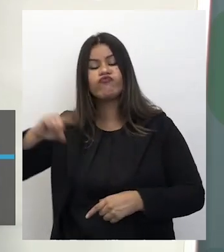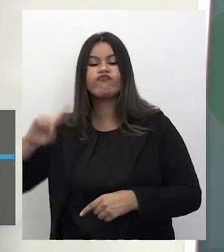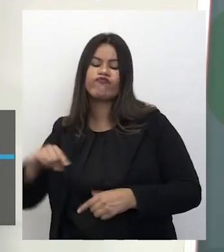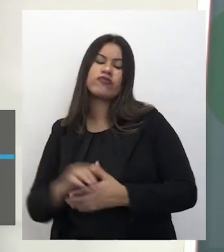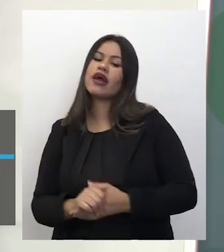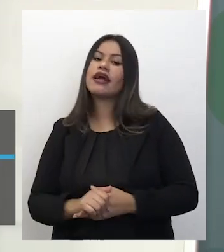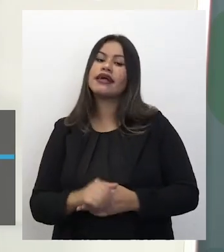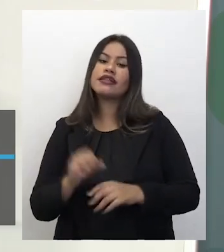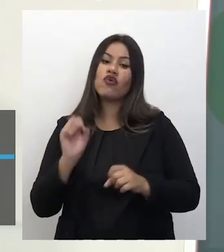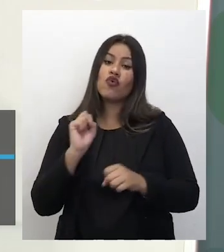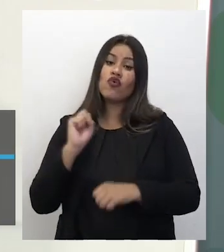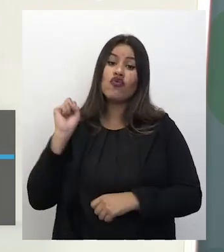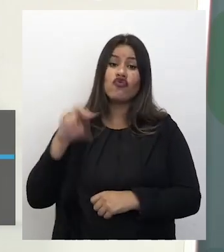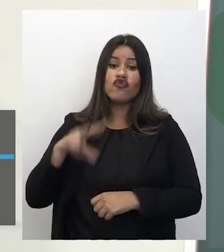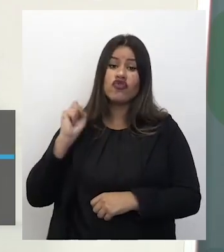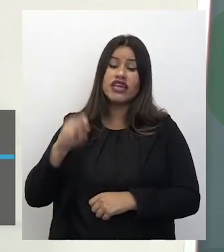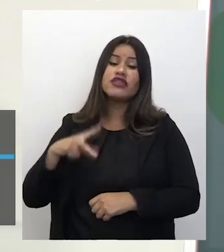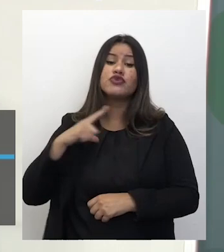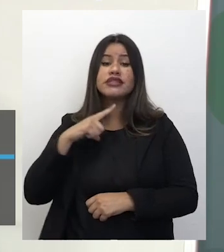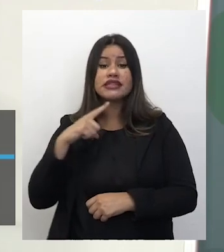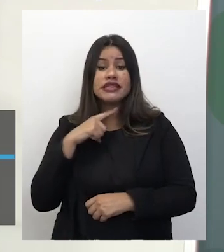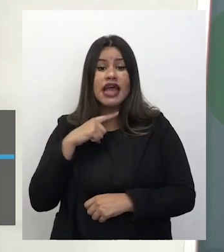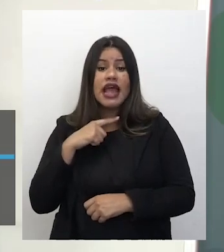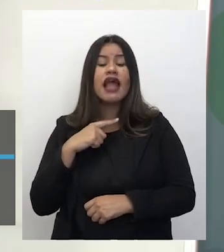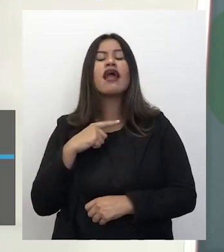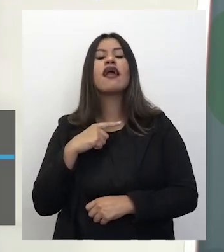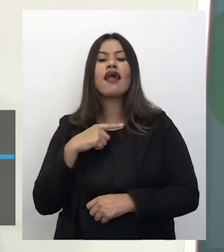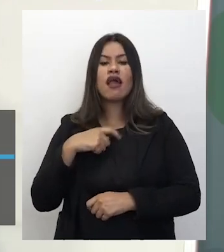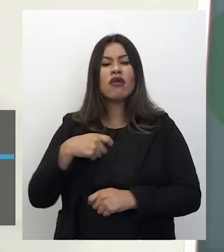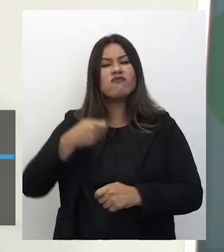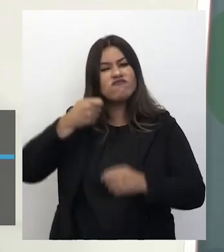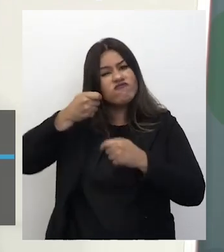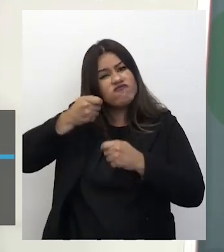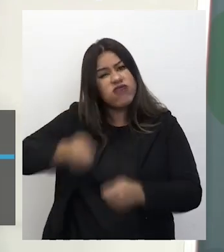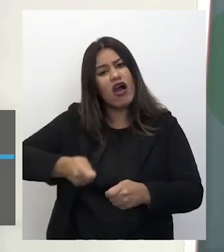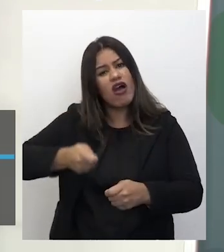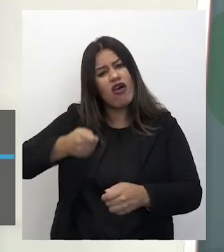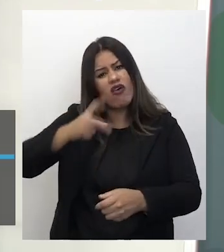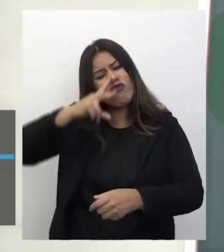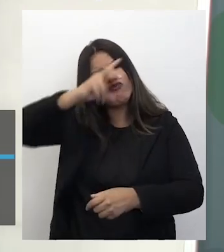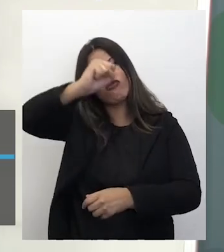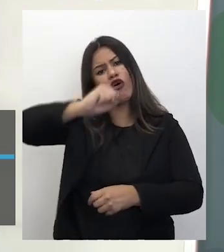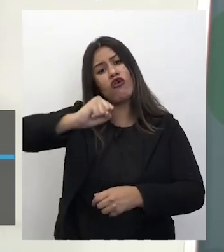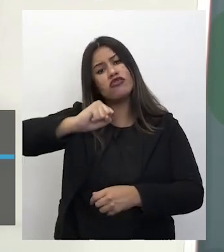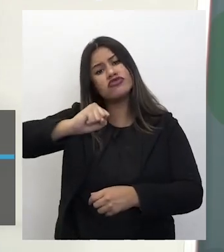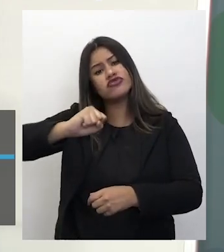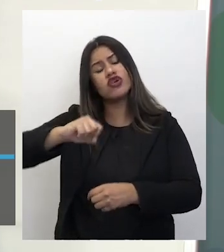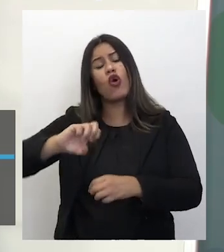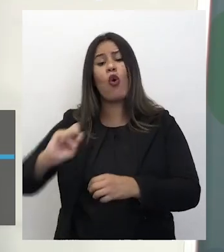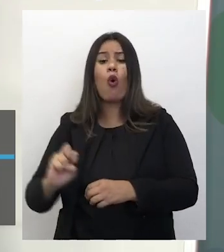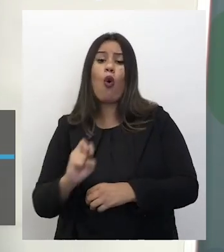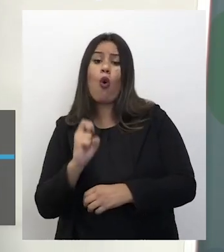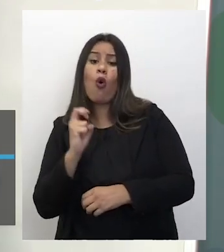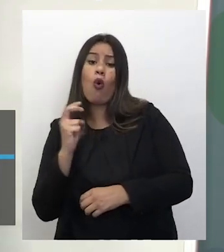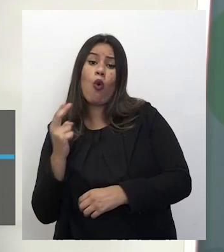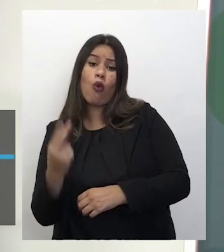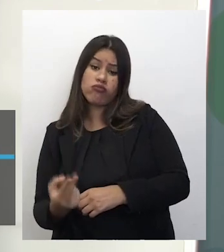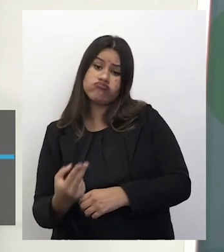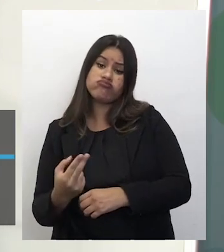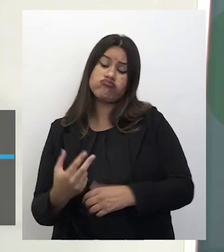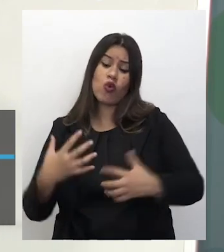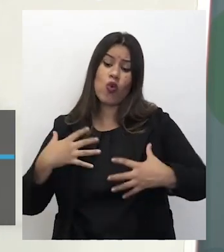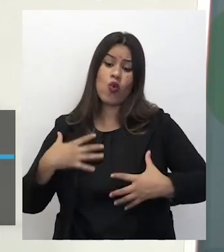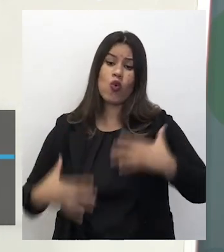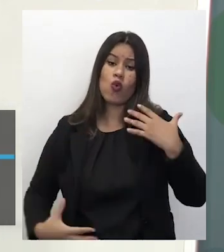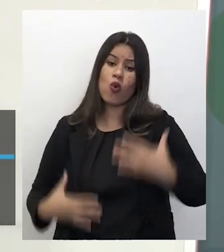que pode te atacar, ele pode ser muito mais virulento, que a gente fala, te atacar com muito mais força, como o seu